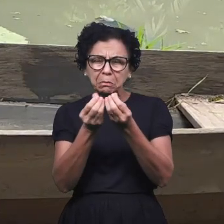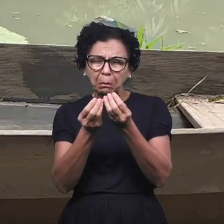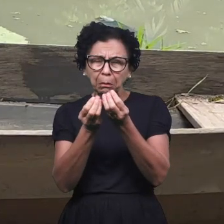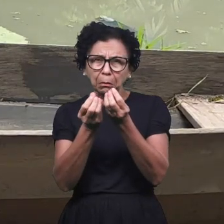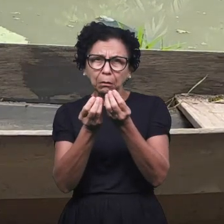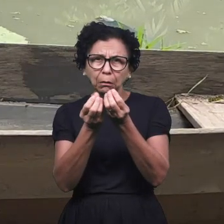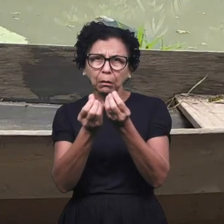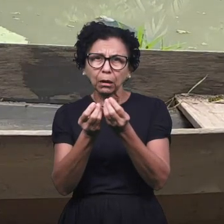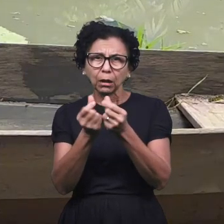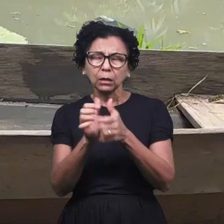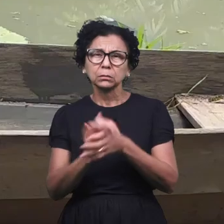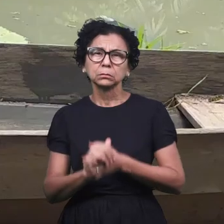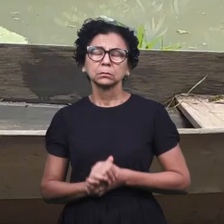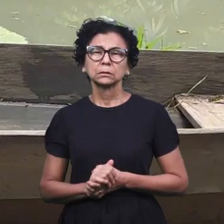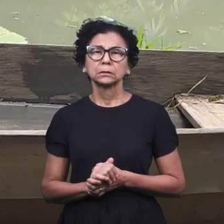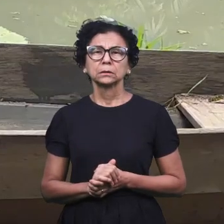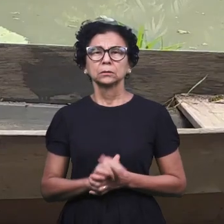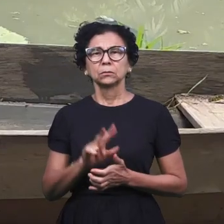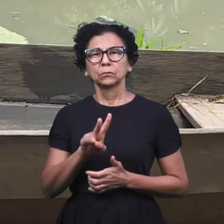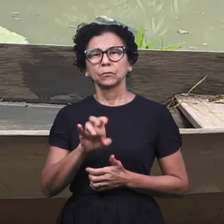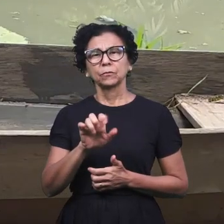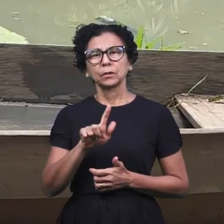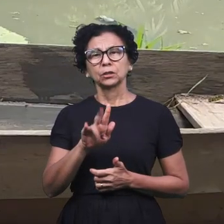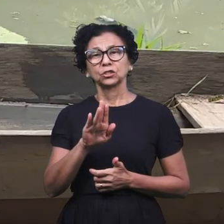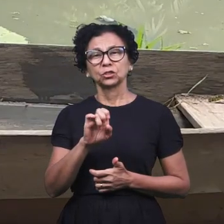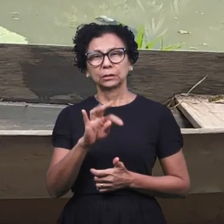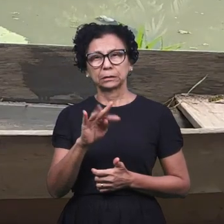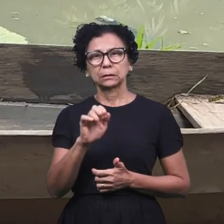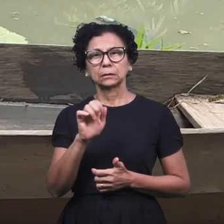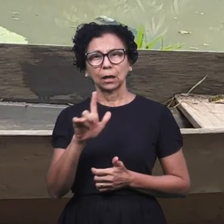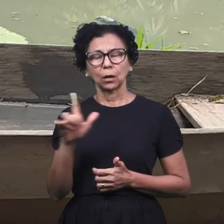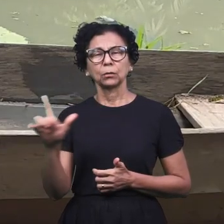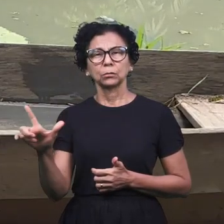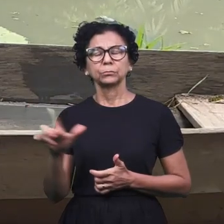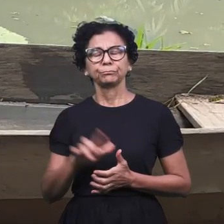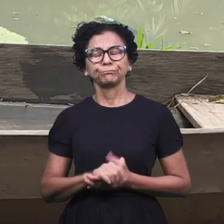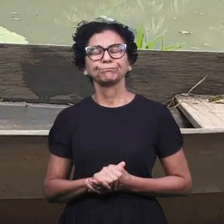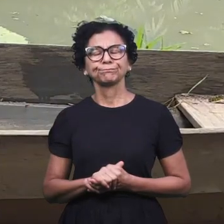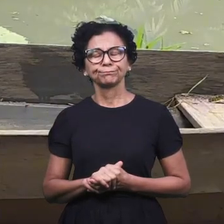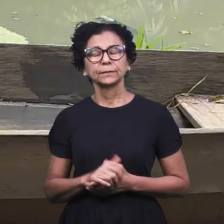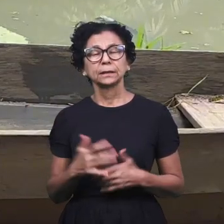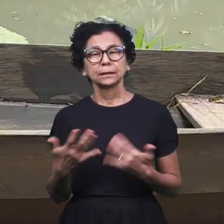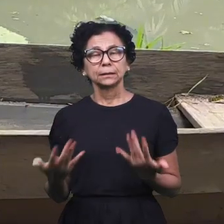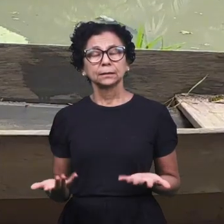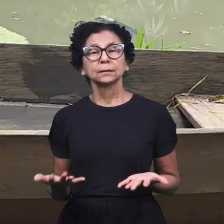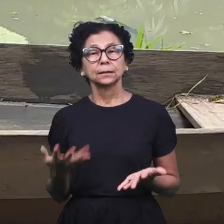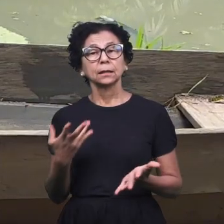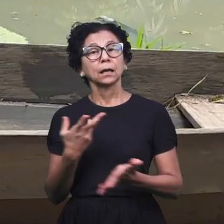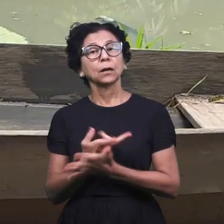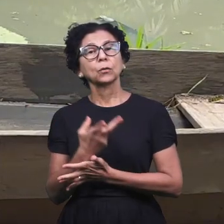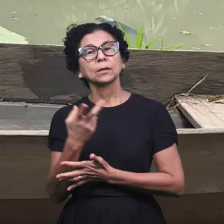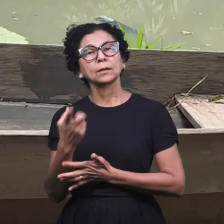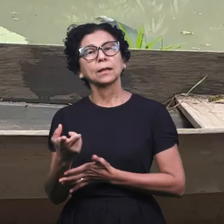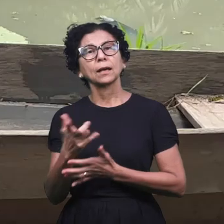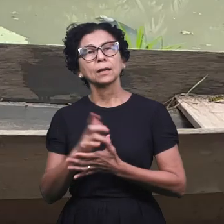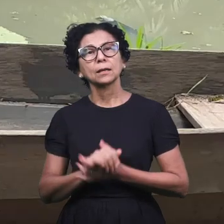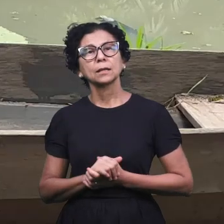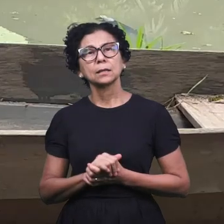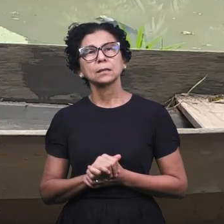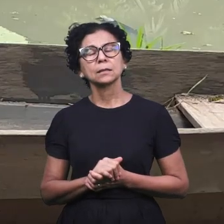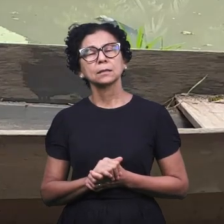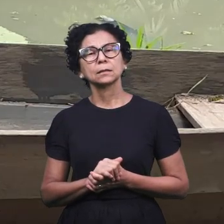de vegetal, né? Um micro, então ele acaba, sim, de alguma maneira,